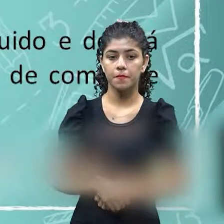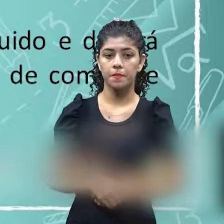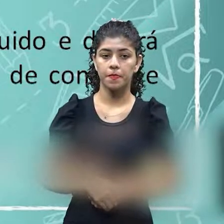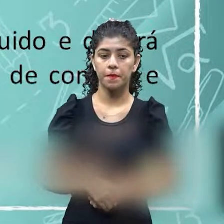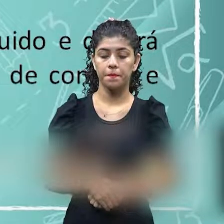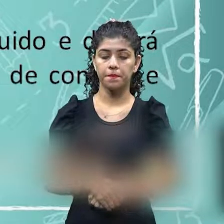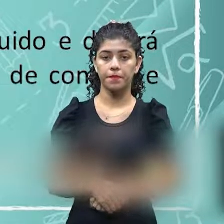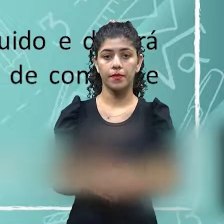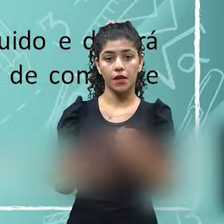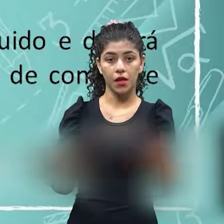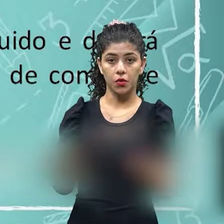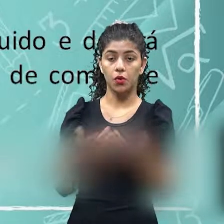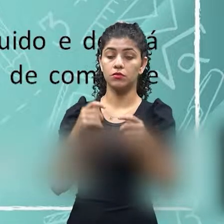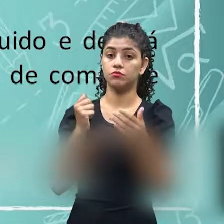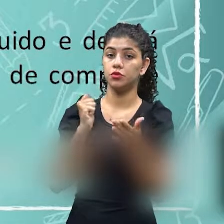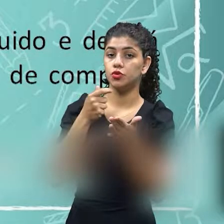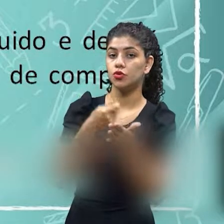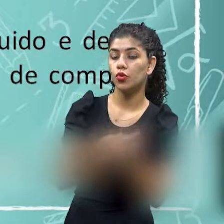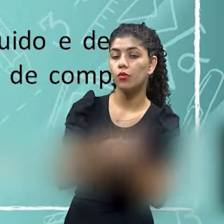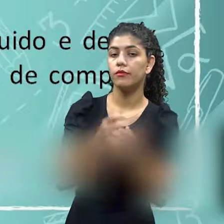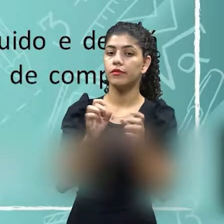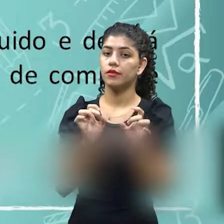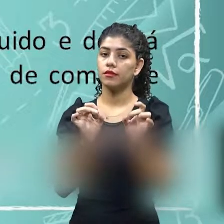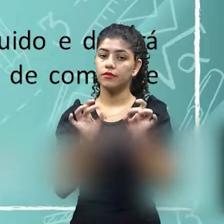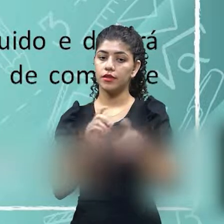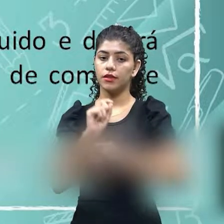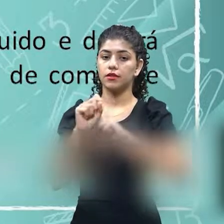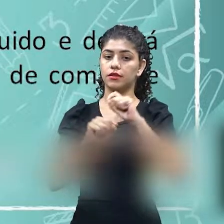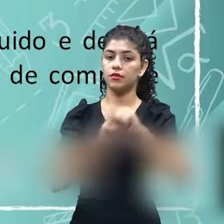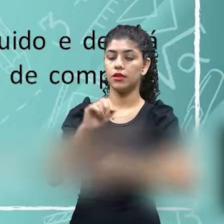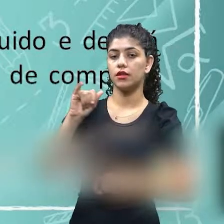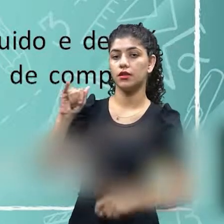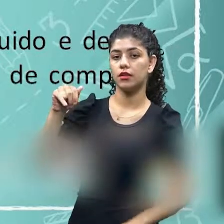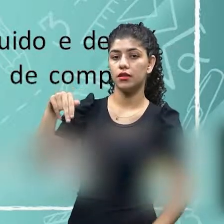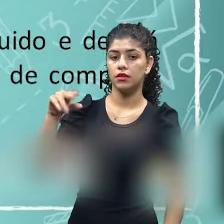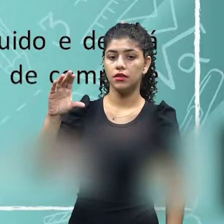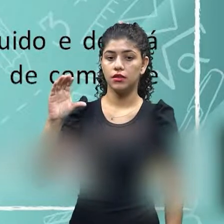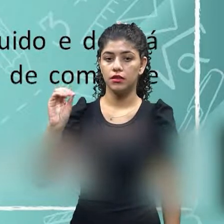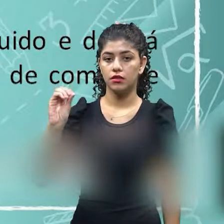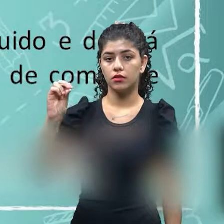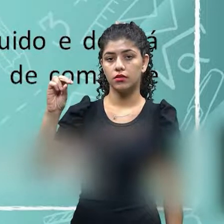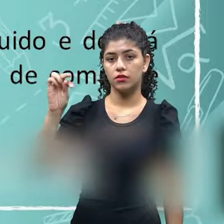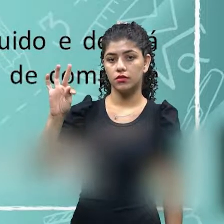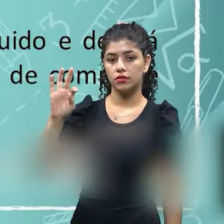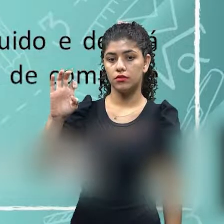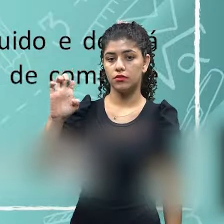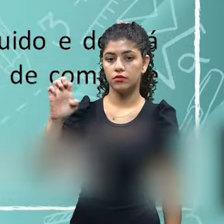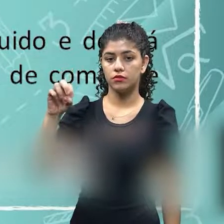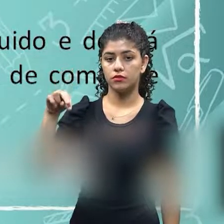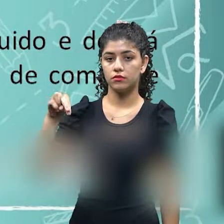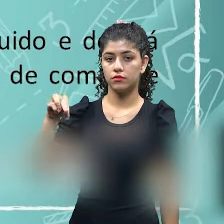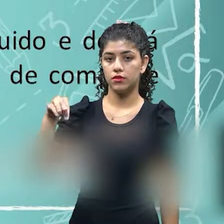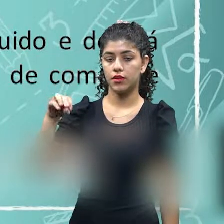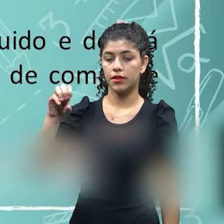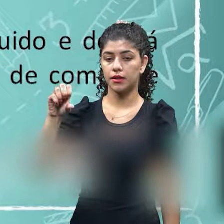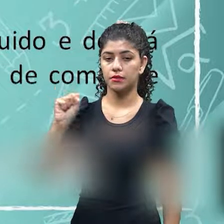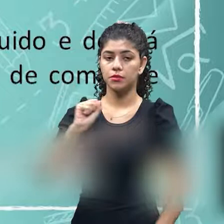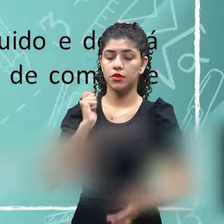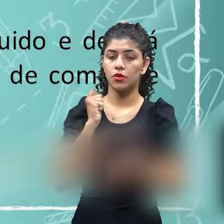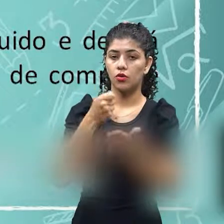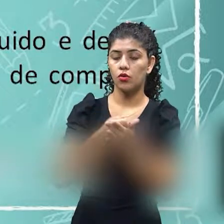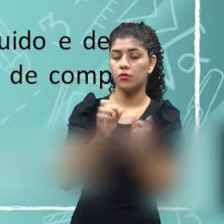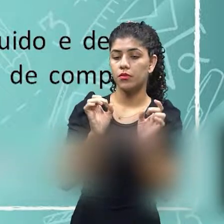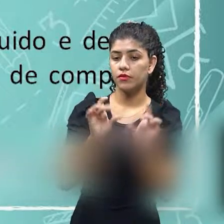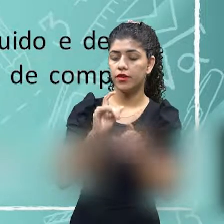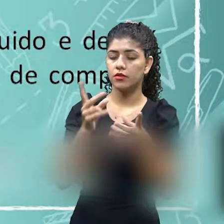de compra e vendas internacional, conhecidas como Incoterms. Em relação à compra e venda de mercadorias, o que